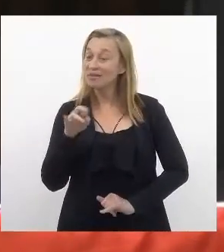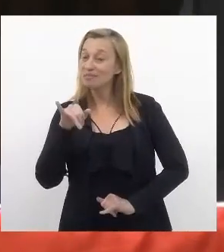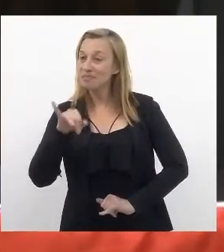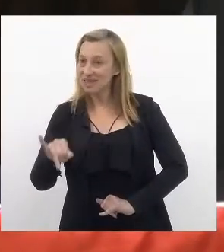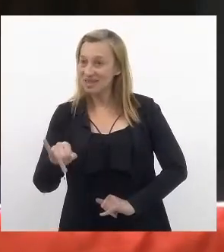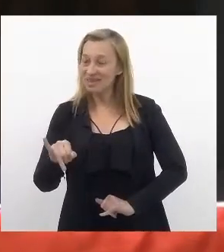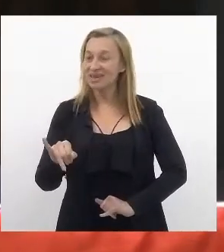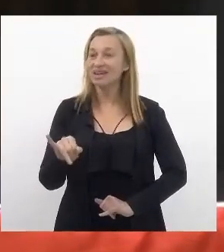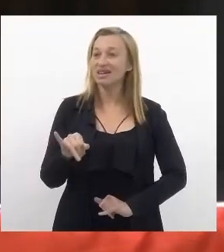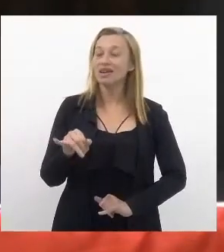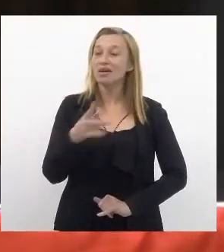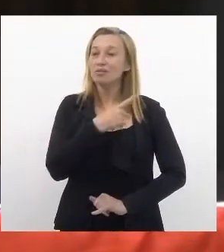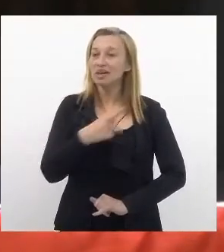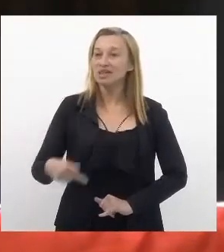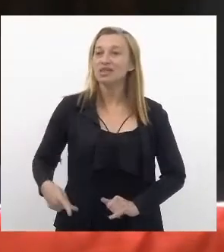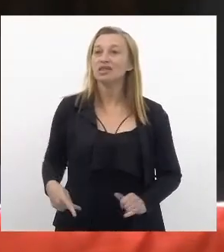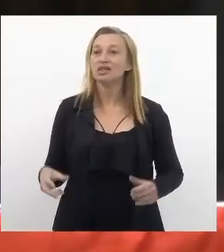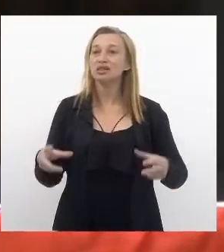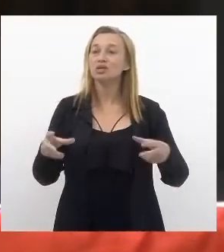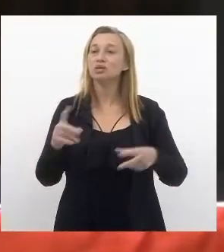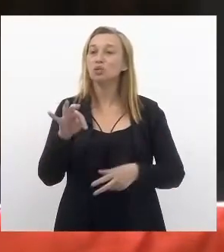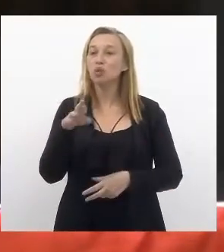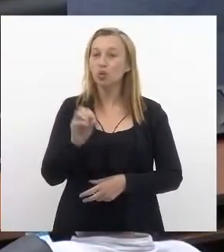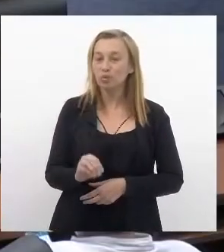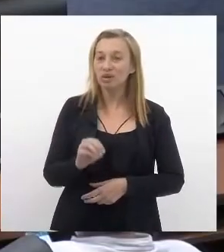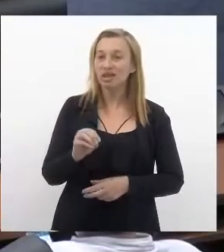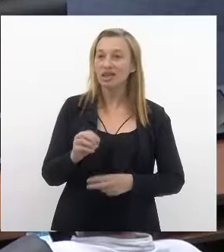Tavil, presidente do Clube Líbano Fluminense.